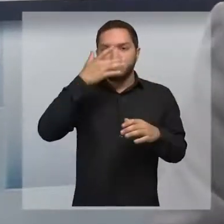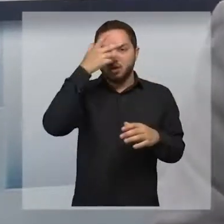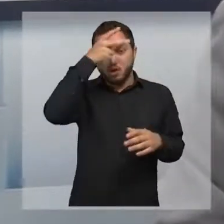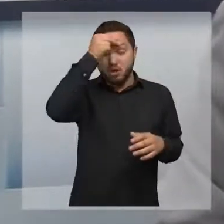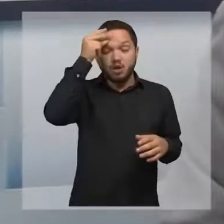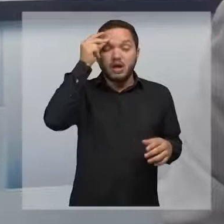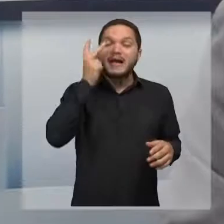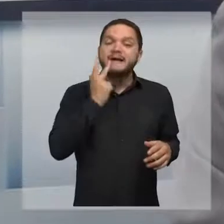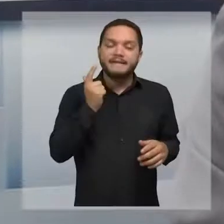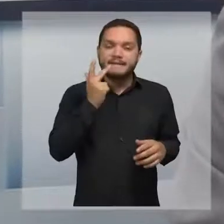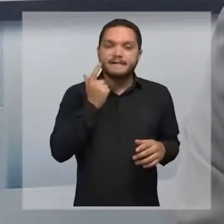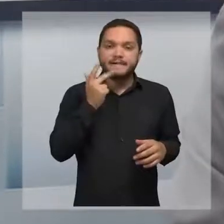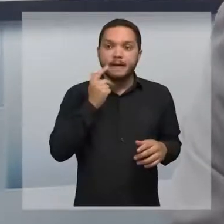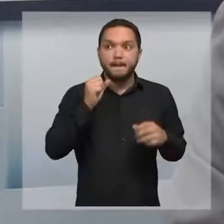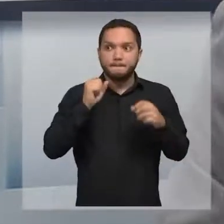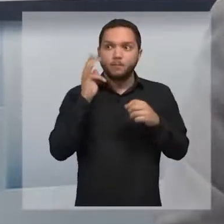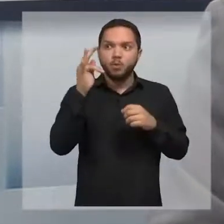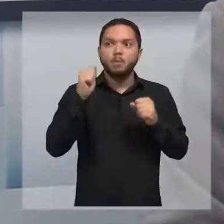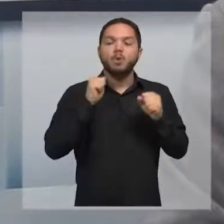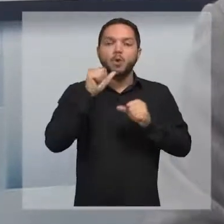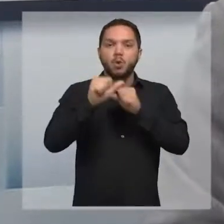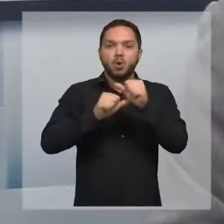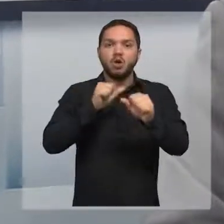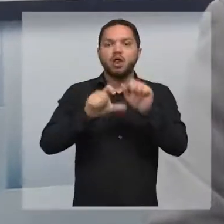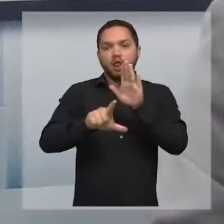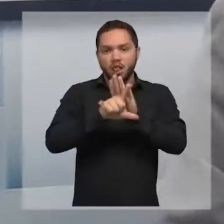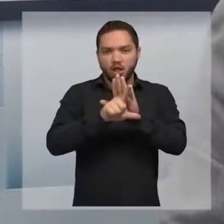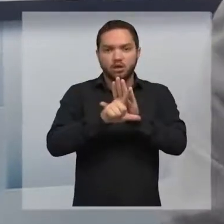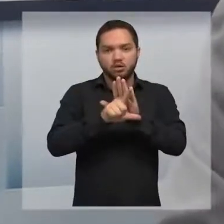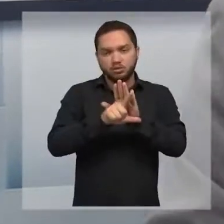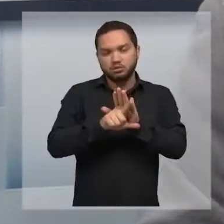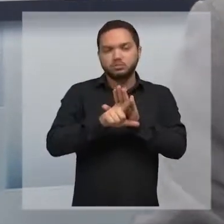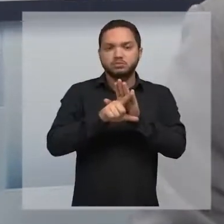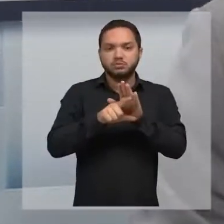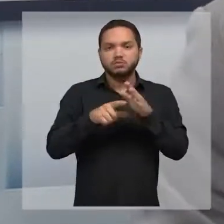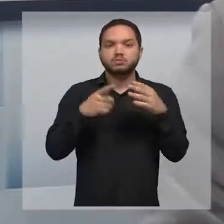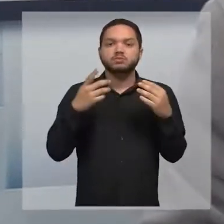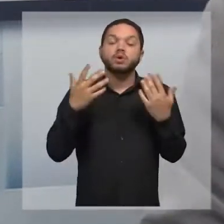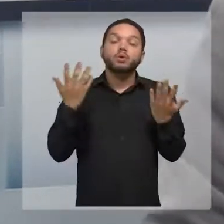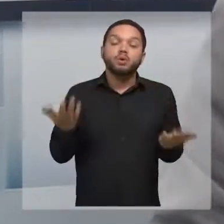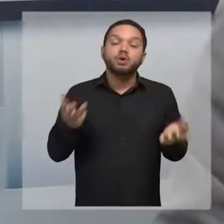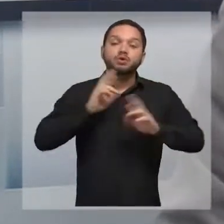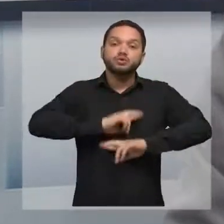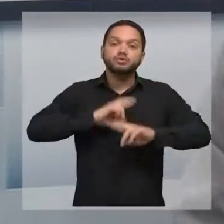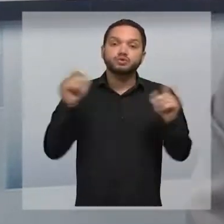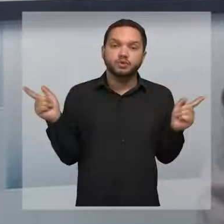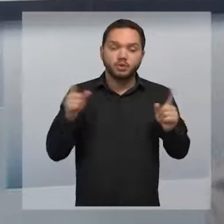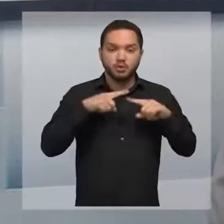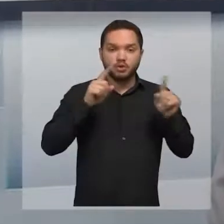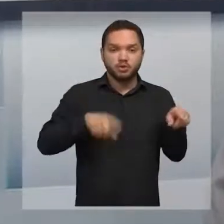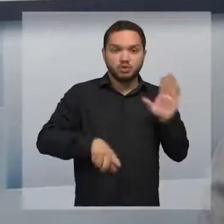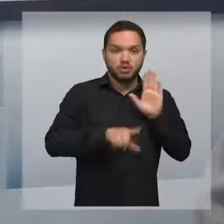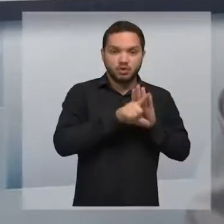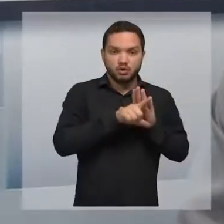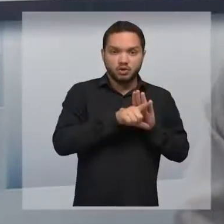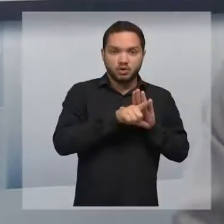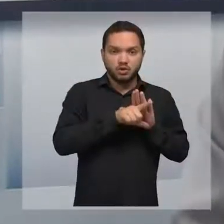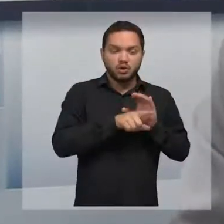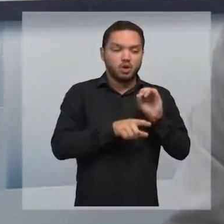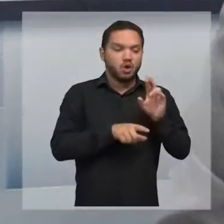do município, que podem se tornar lei, elas tomam uma dessas duas formas. O que é que diferencia um projeto de